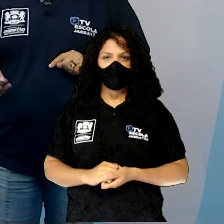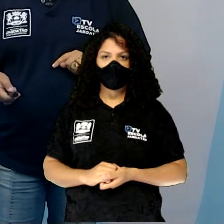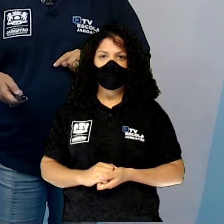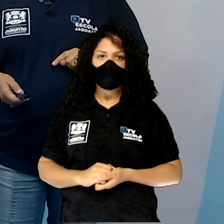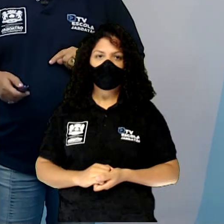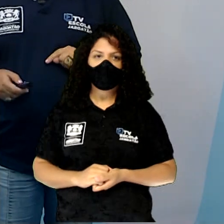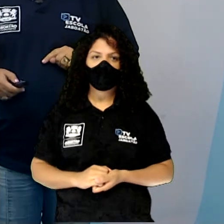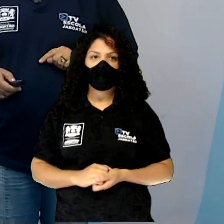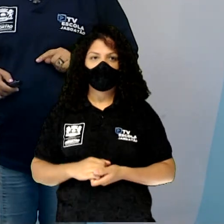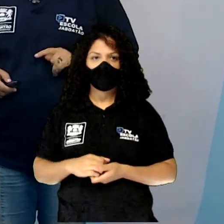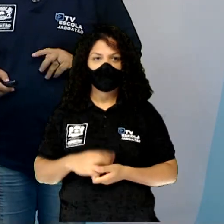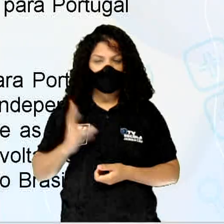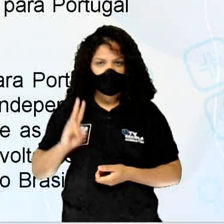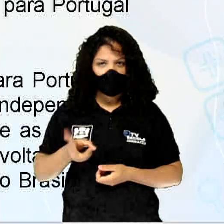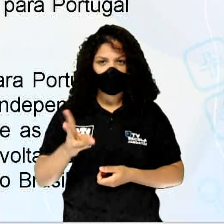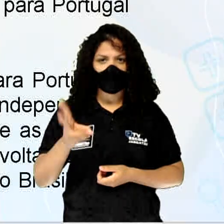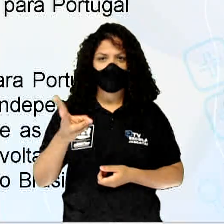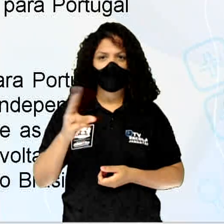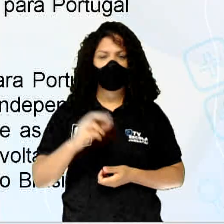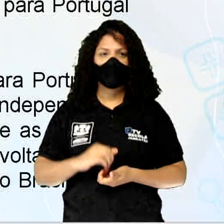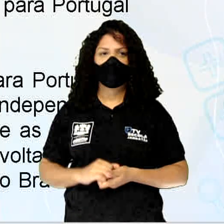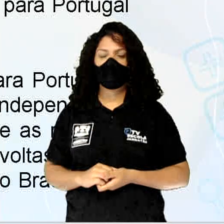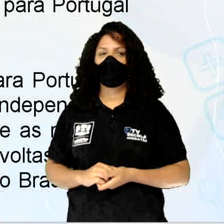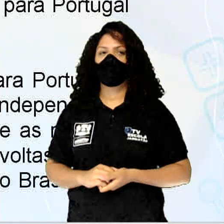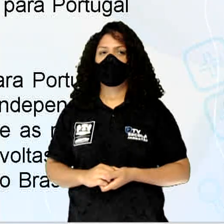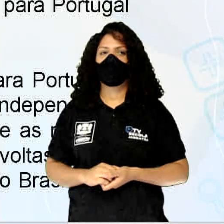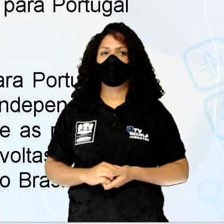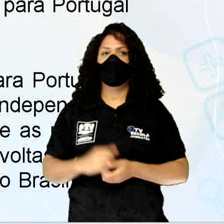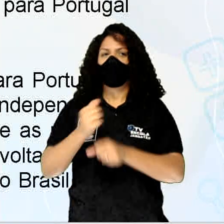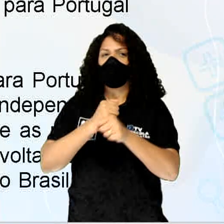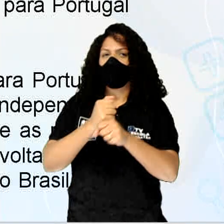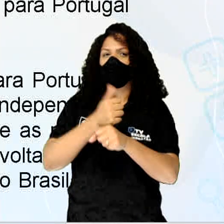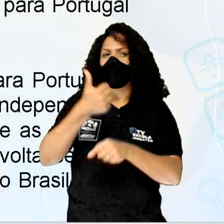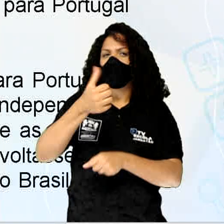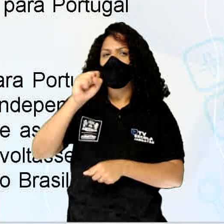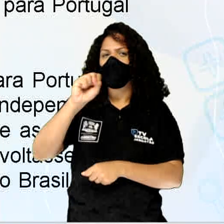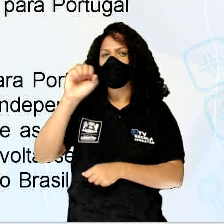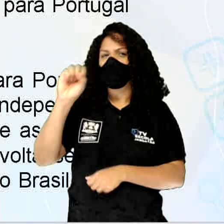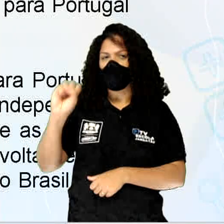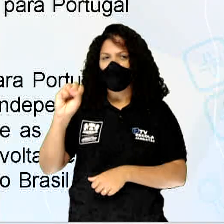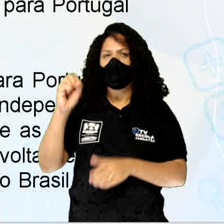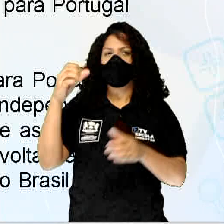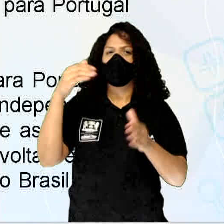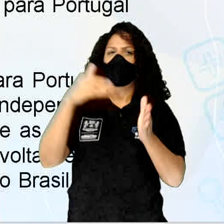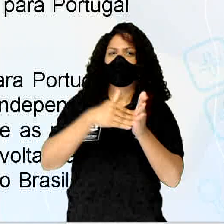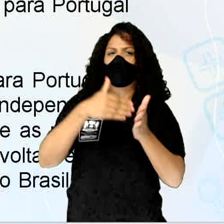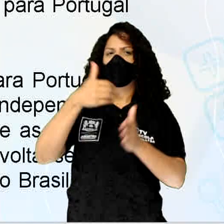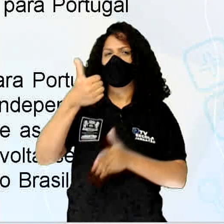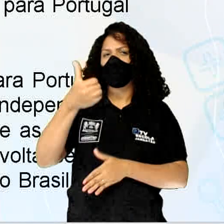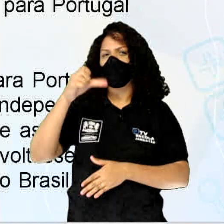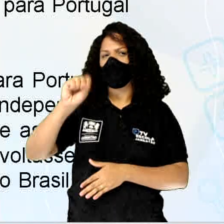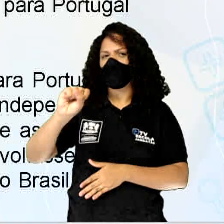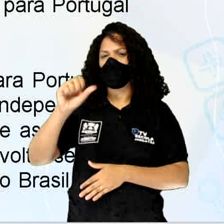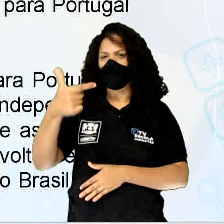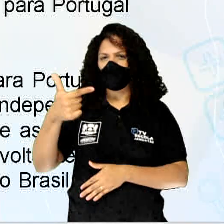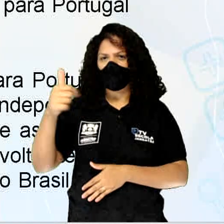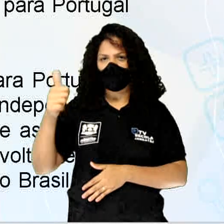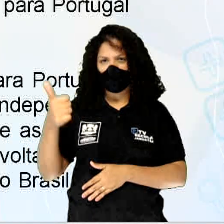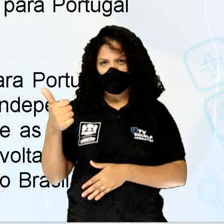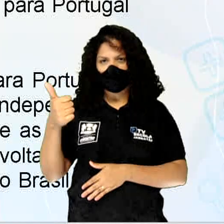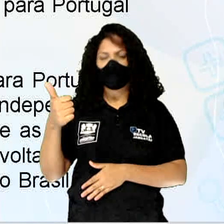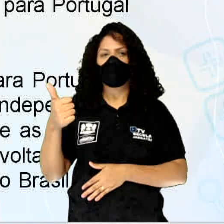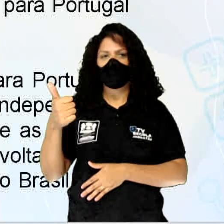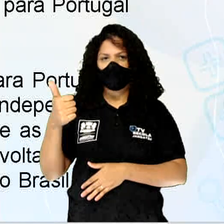Bom, continuamos, né? Então, olha, nos anos de 1808, tá, a 1821, a